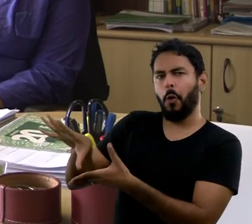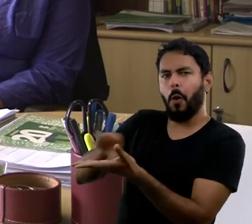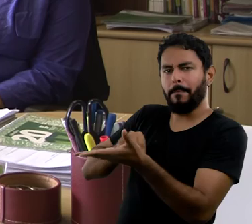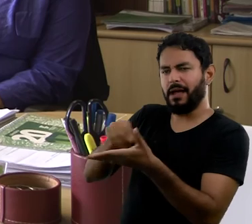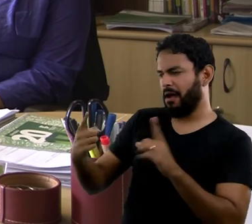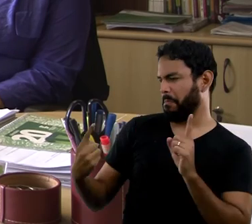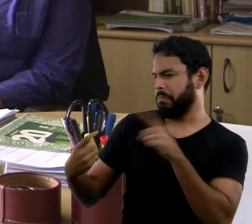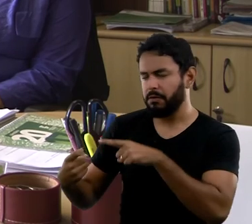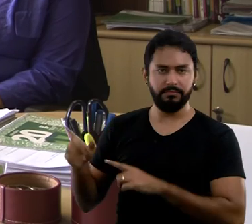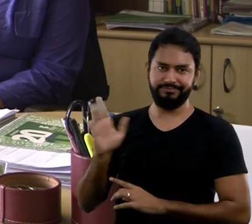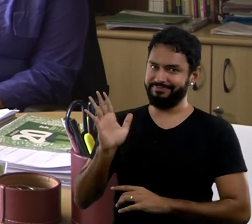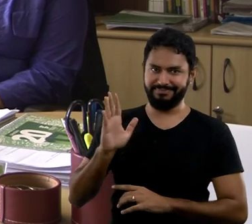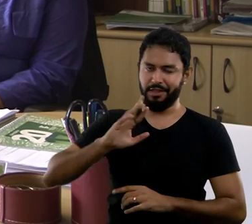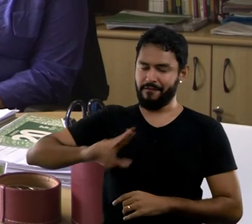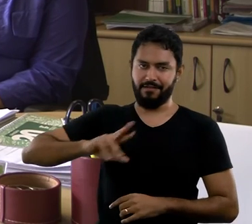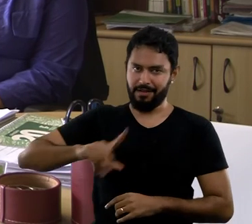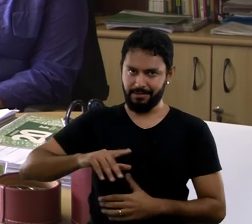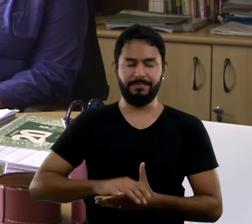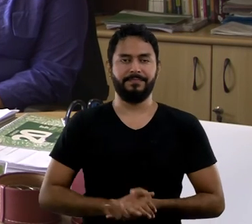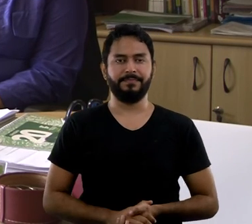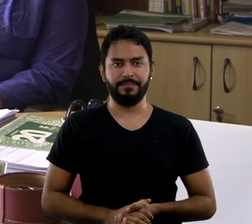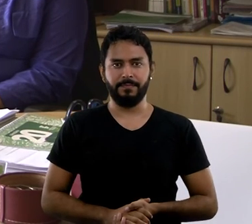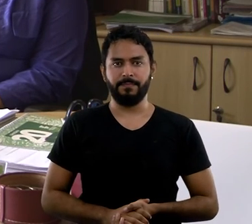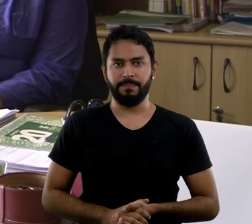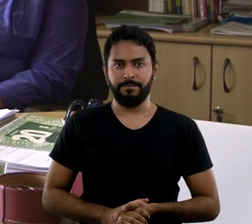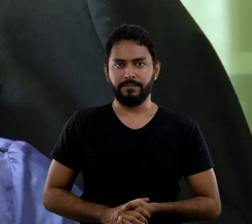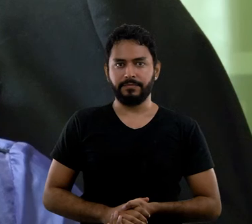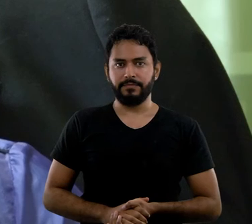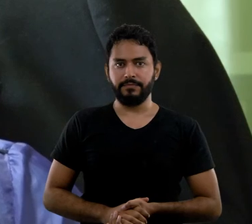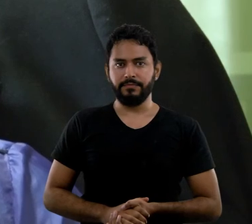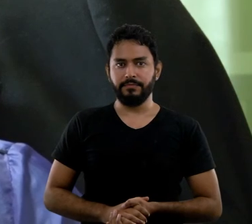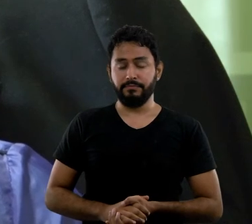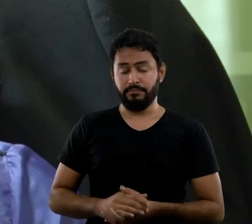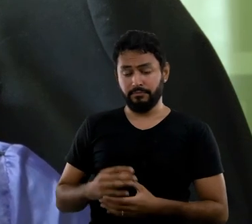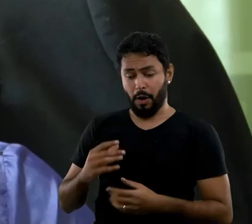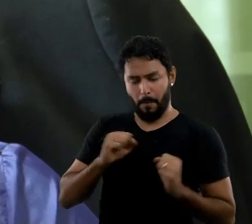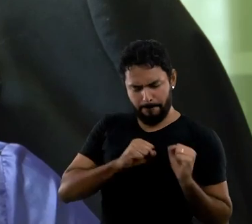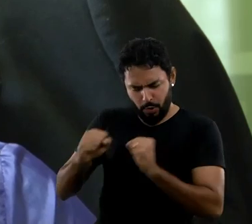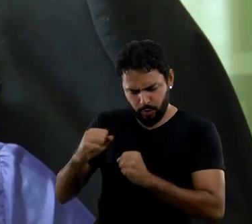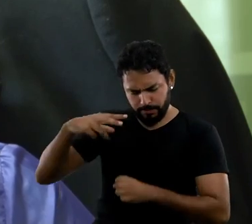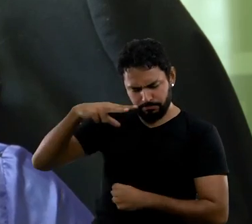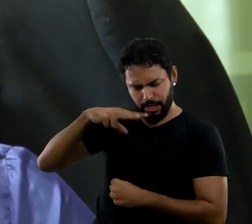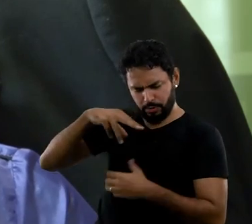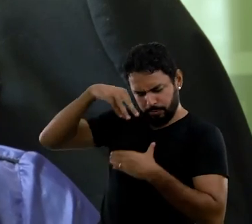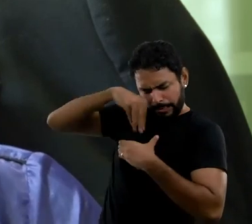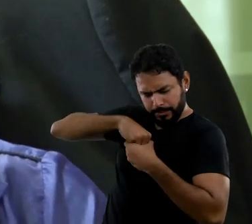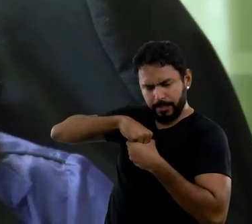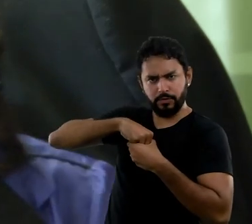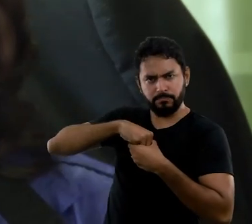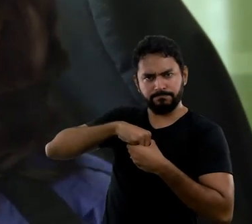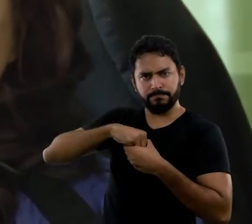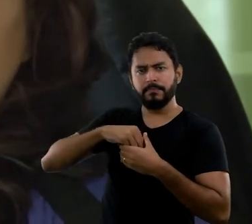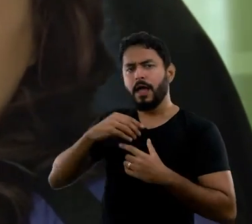a opressão, dessa vez das mulheres sobre os homens. A questão não é essa. Desenvolvimento de poder pessoal exerce um papel